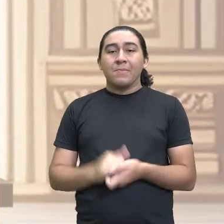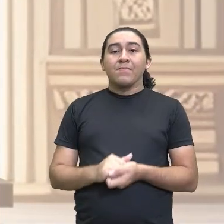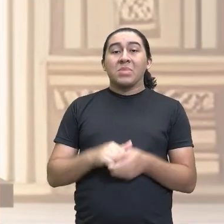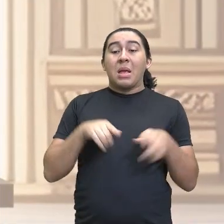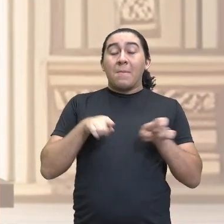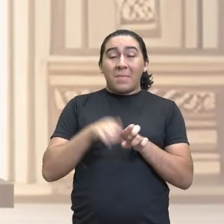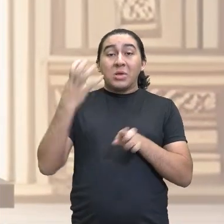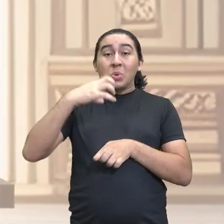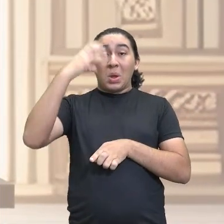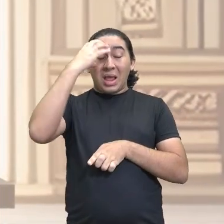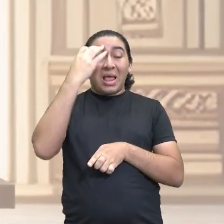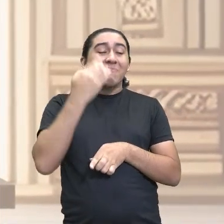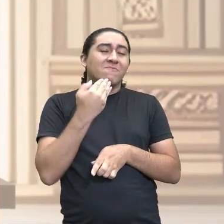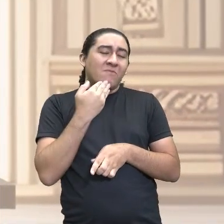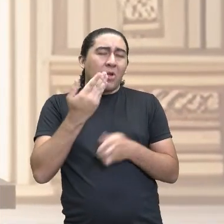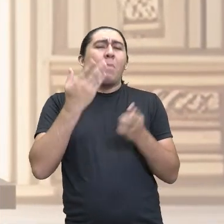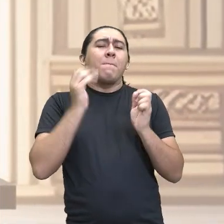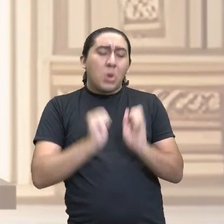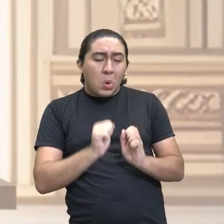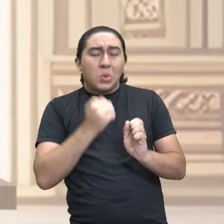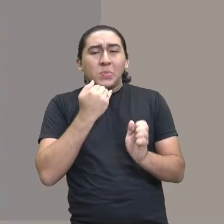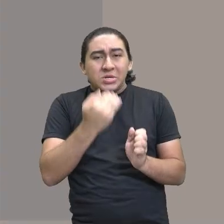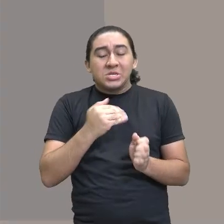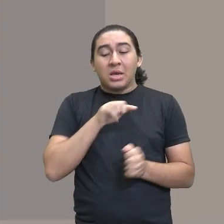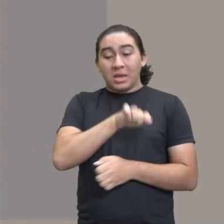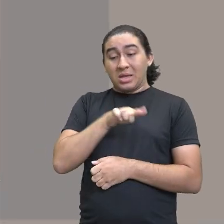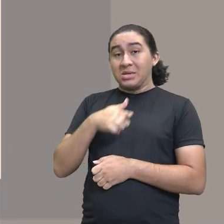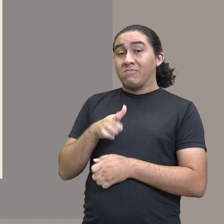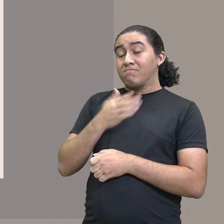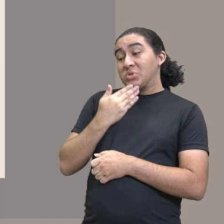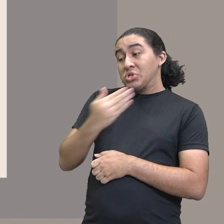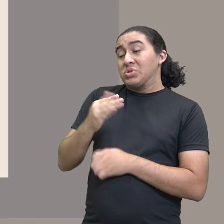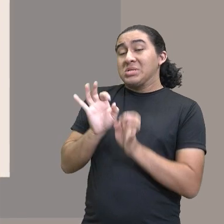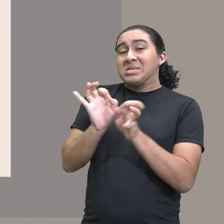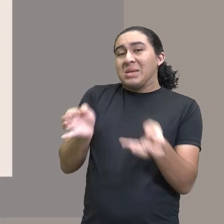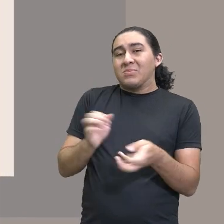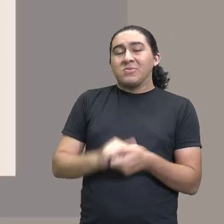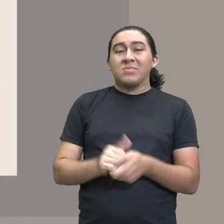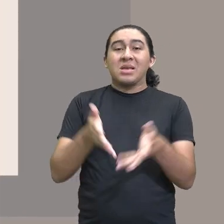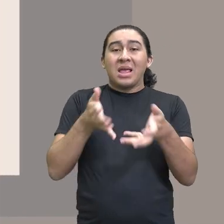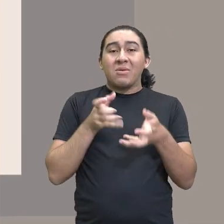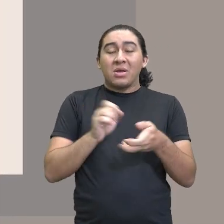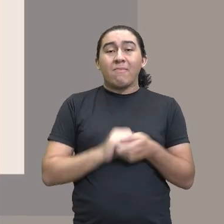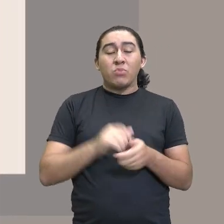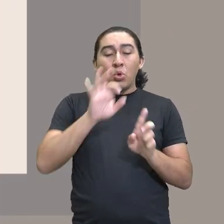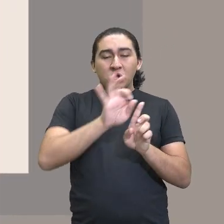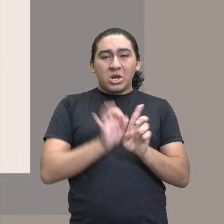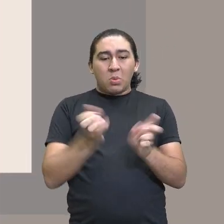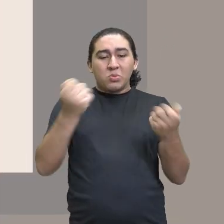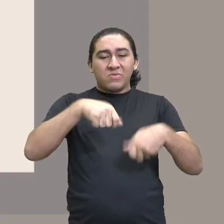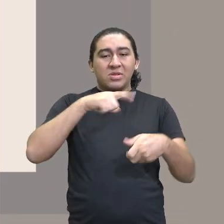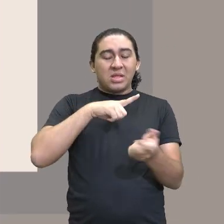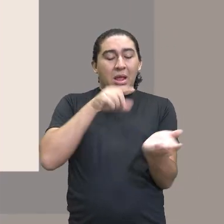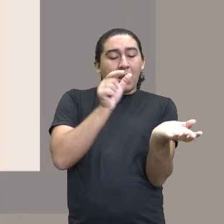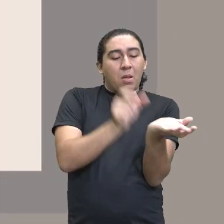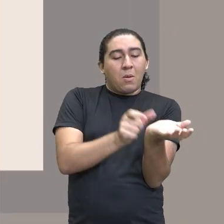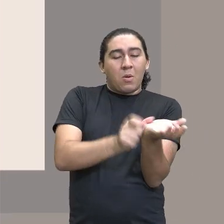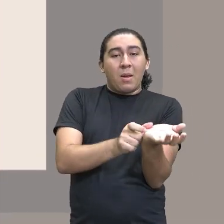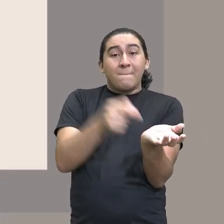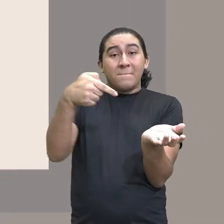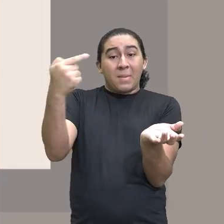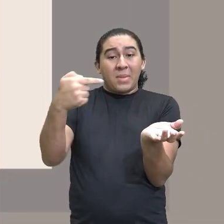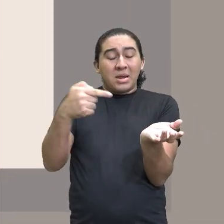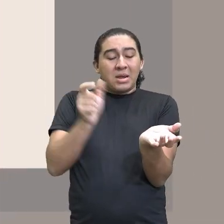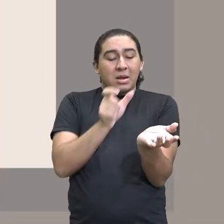do Rajá, ele fez um pedido bem simples. Quer um grão de trigo para a primeira casa do tabuleiro, 2